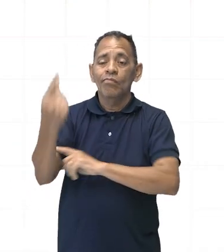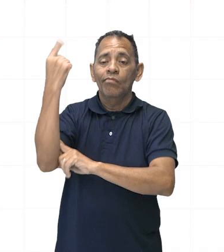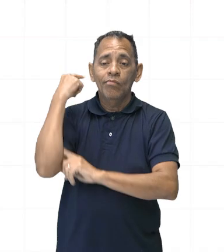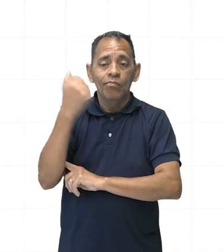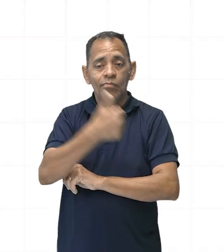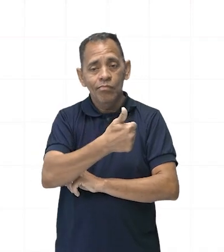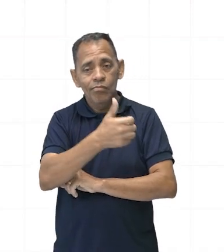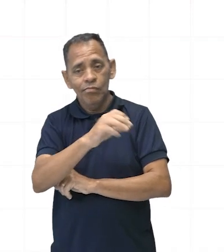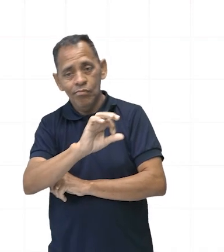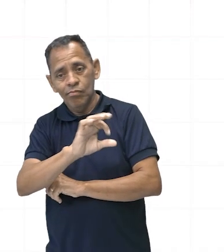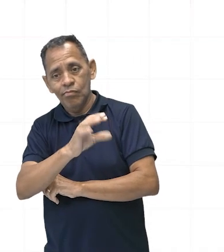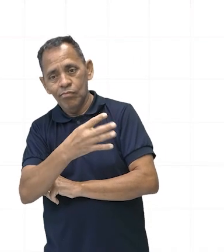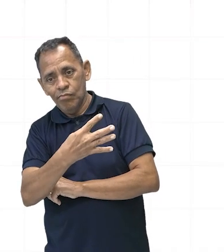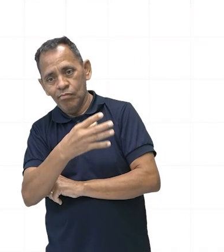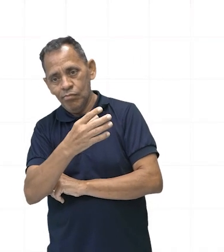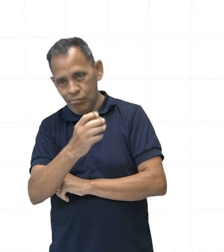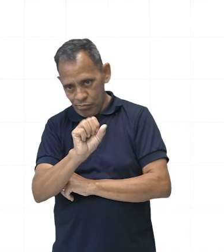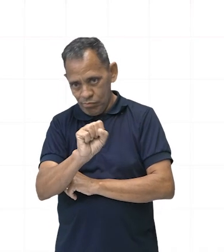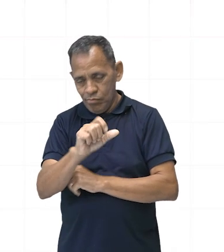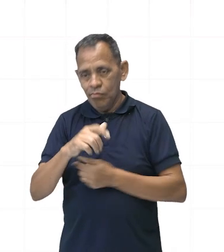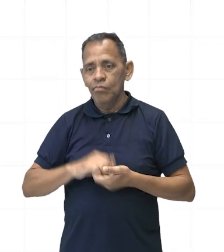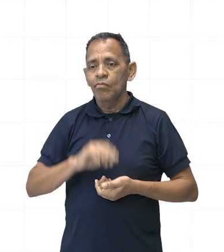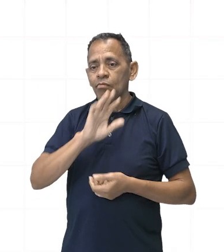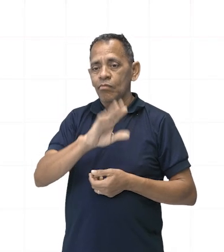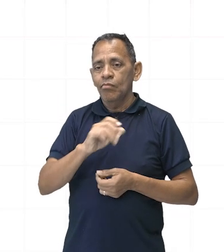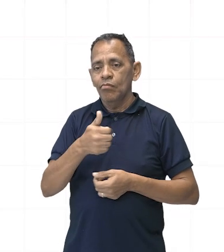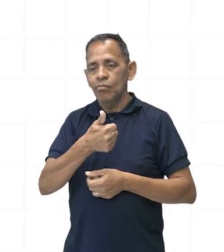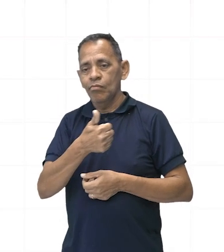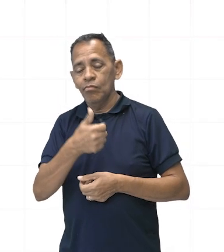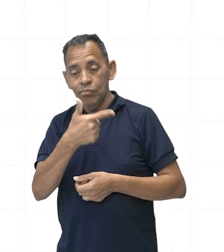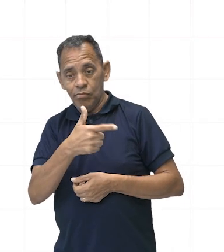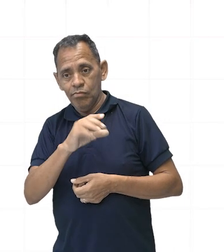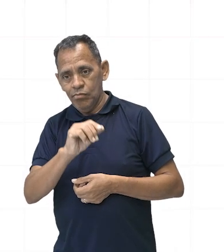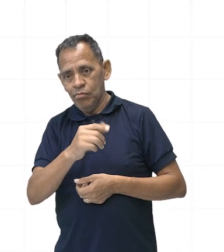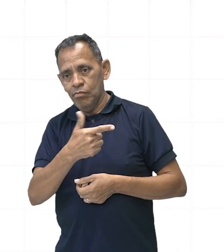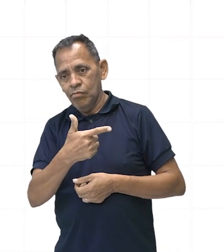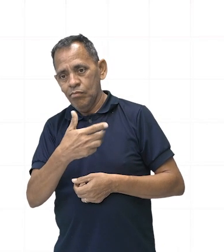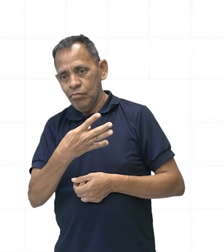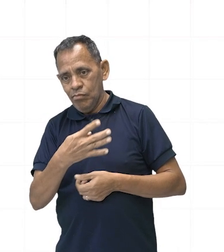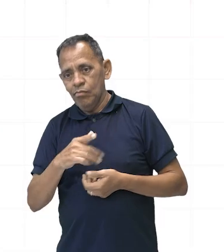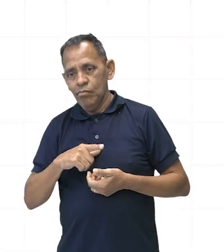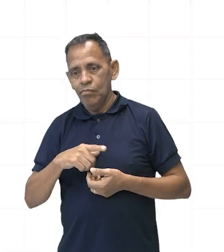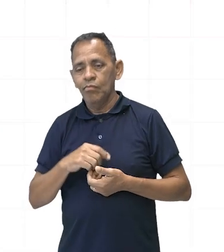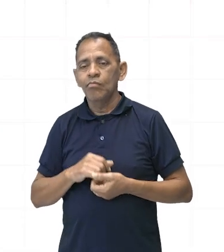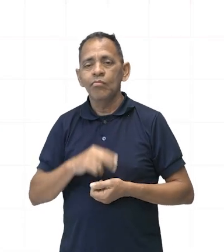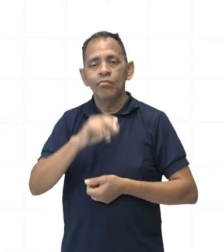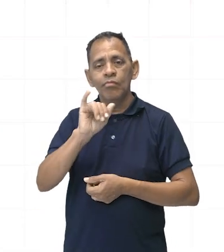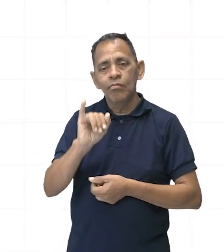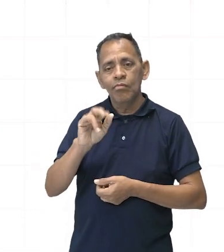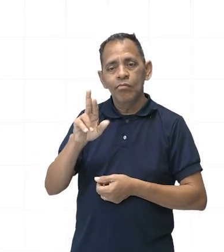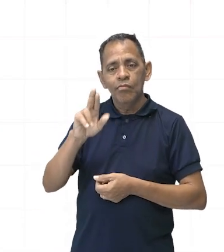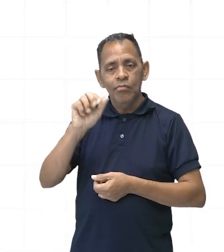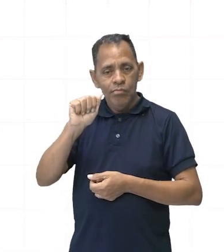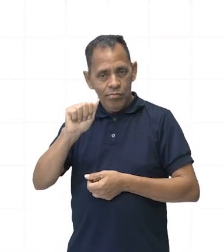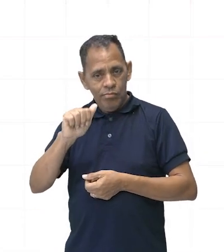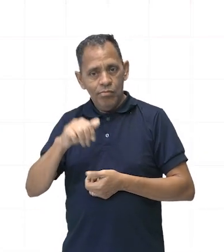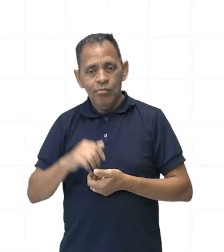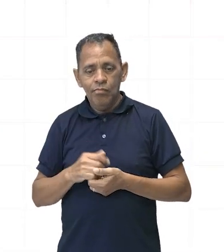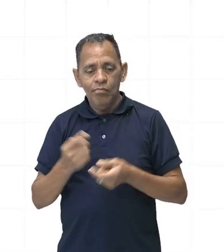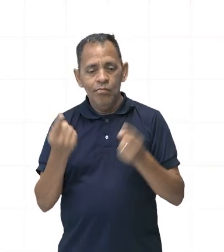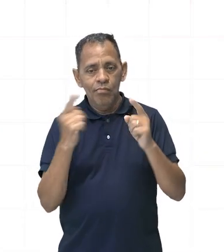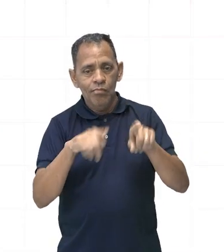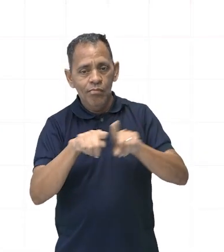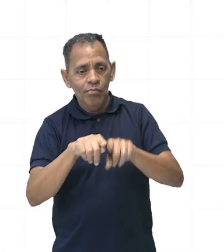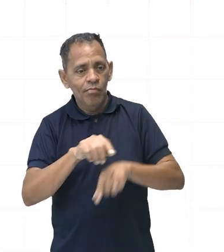Em 2024, vai ter o ataque do Irã contra Israel também, que foi uma resposta a